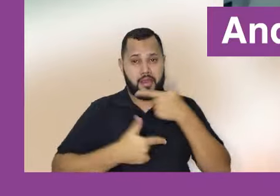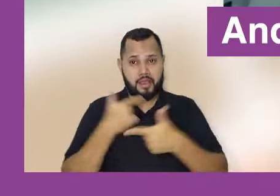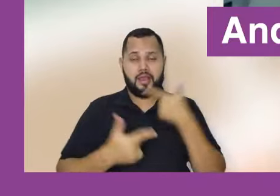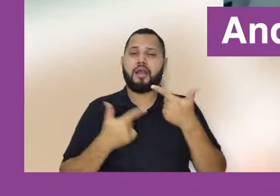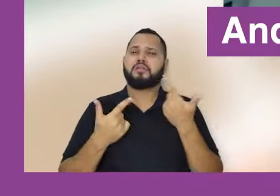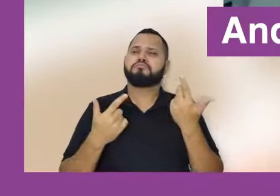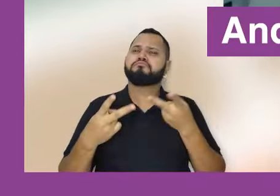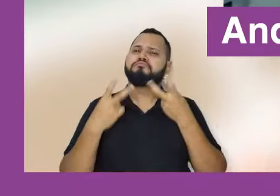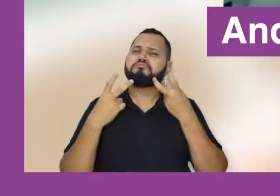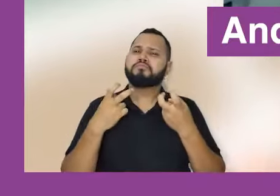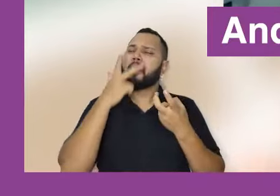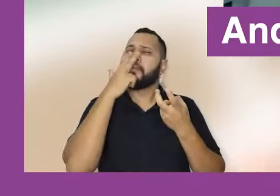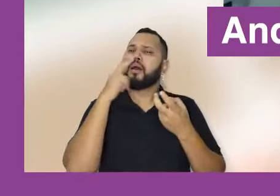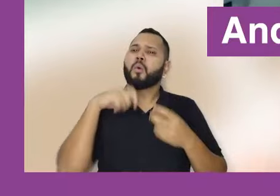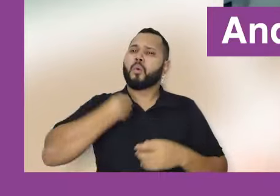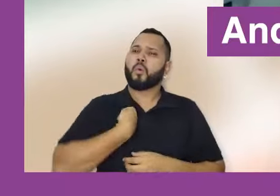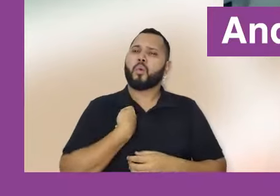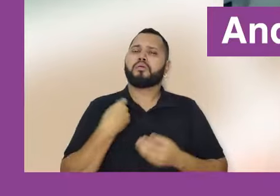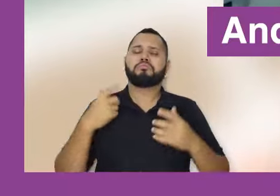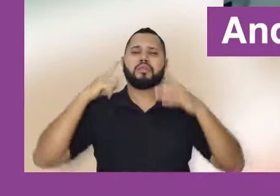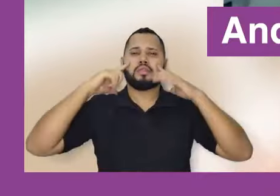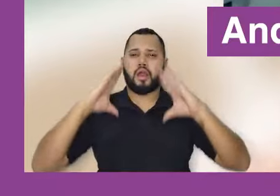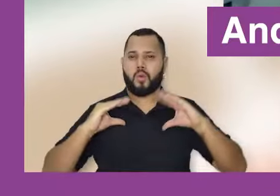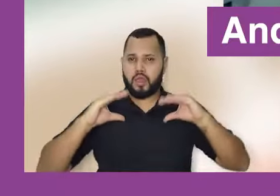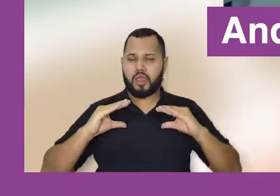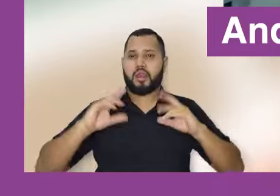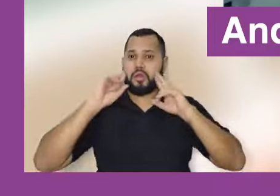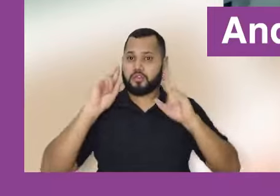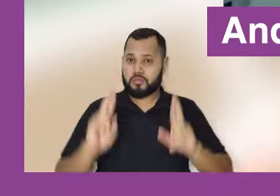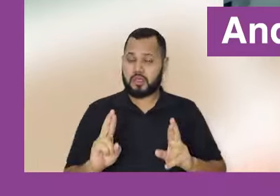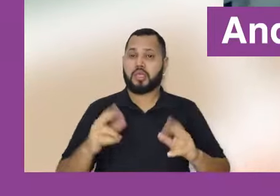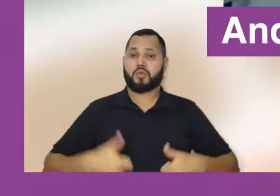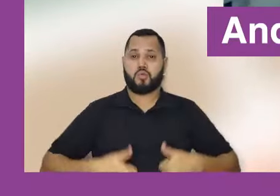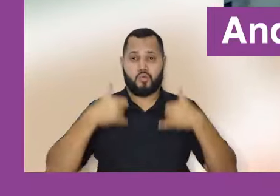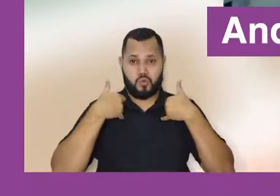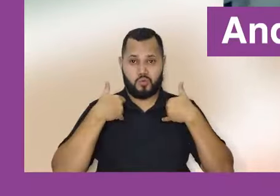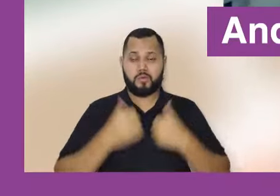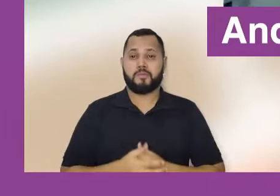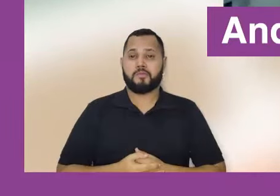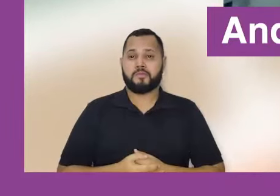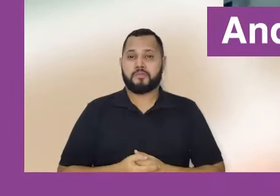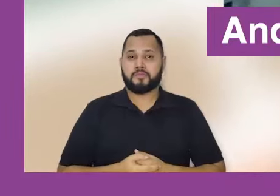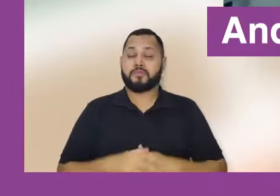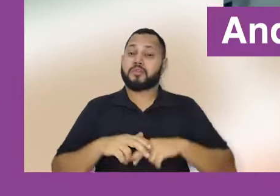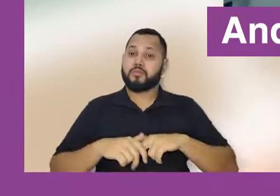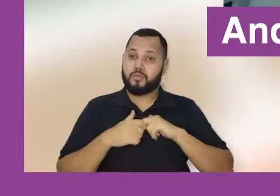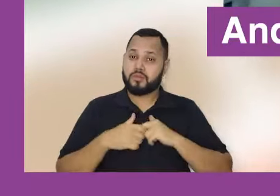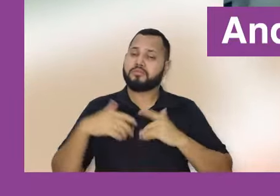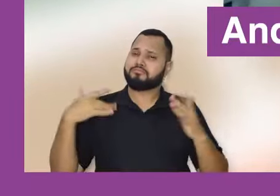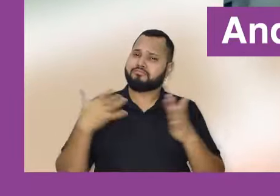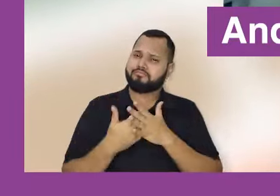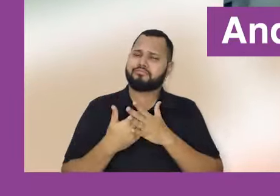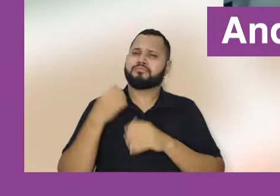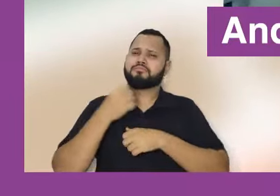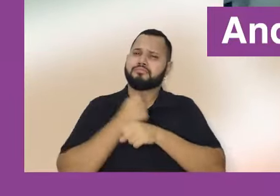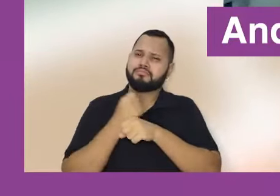suas entregas sendo quem é com tranquilidade com respeito com orgulho né então a gente vem ao